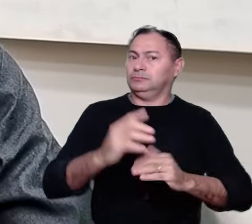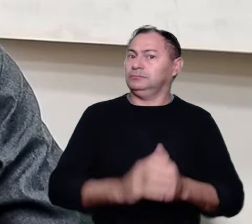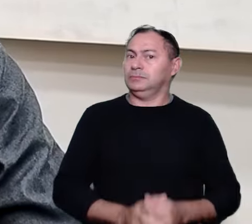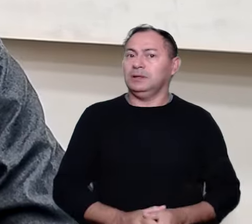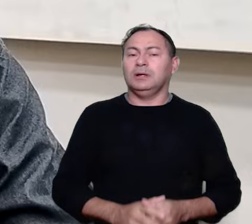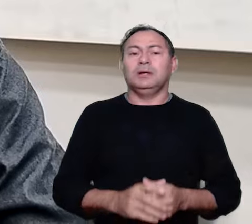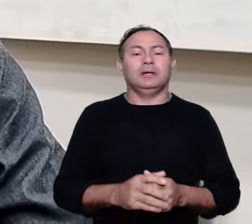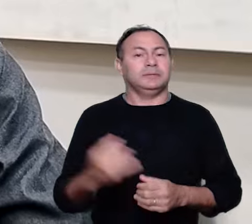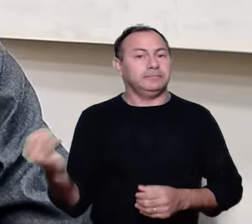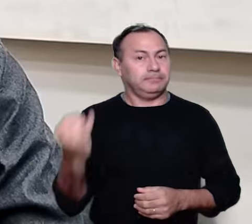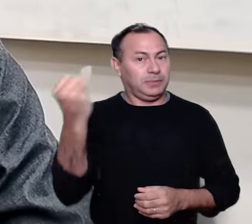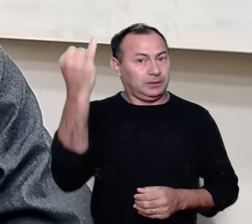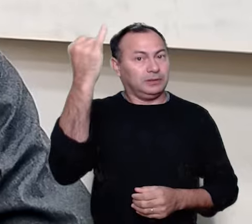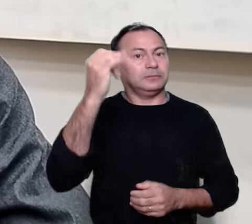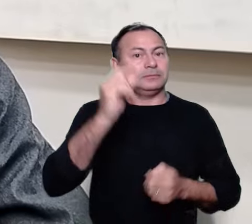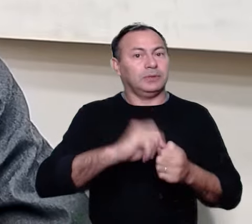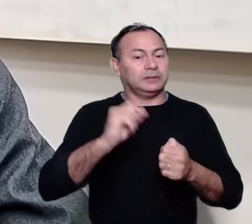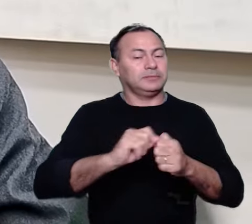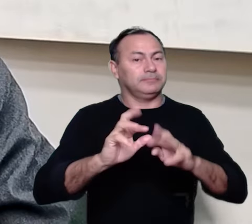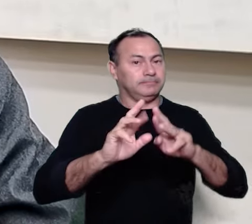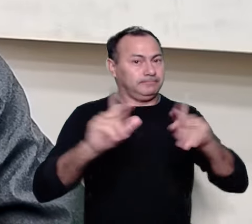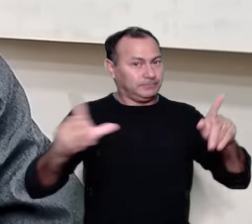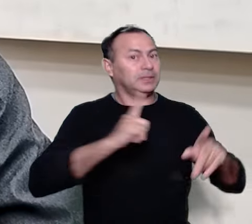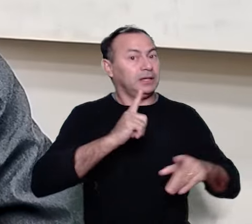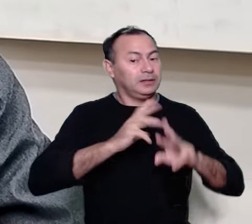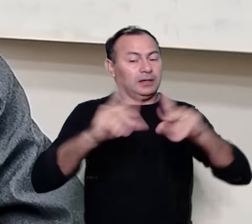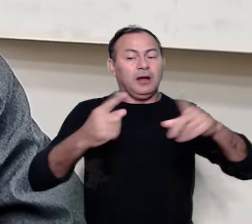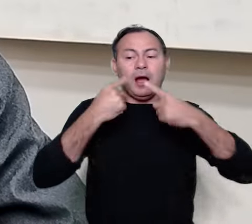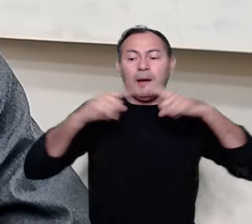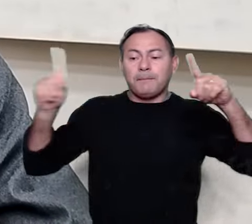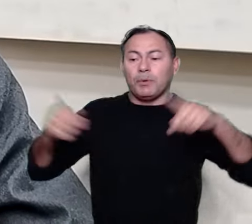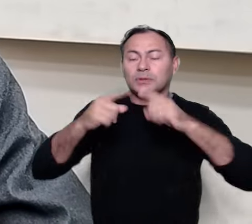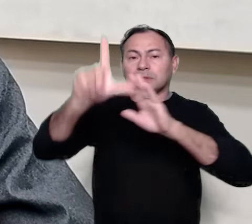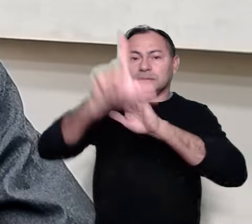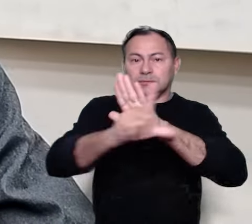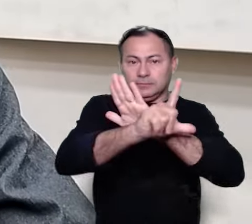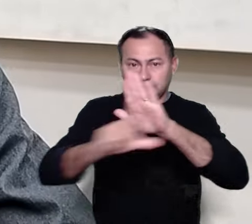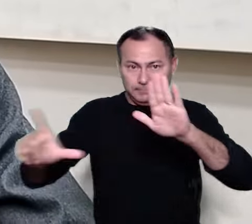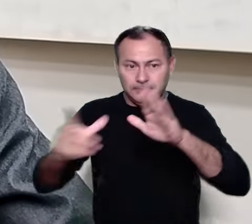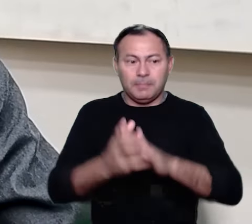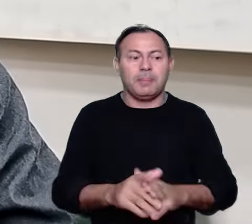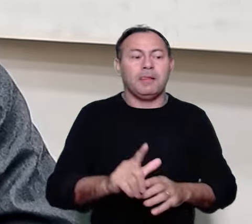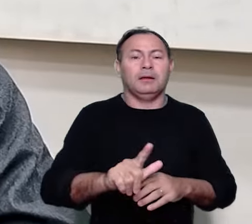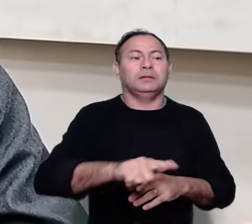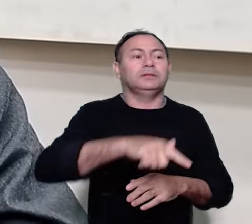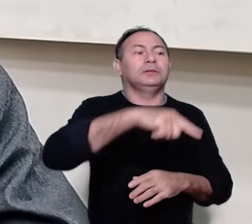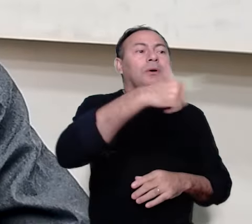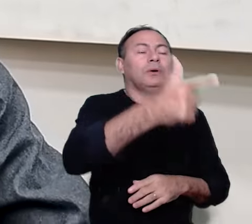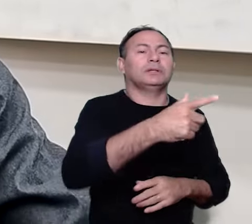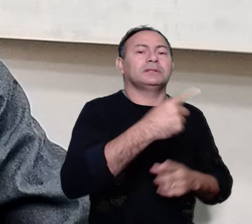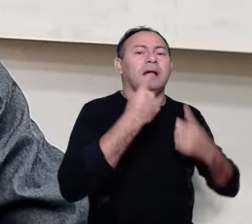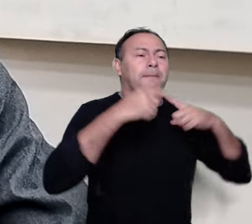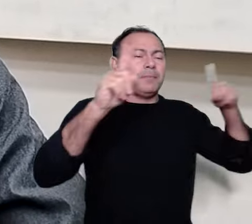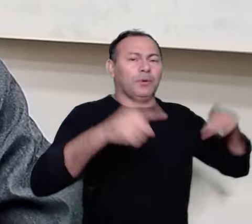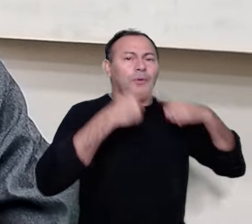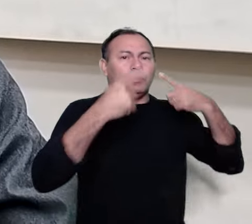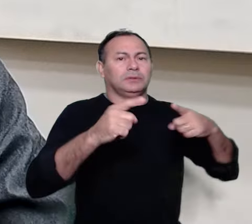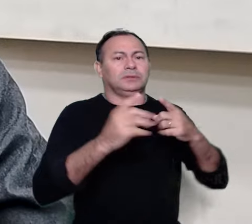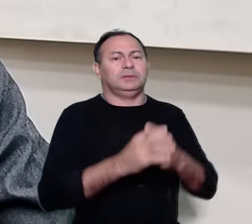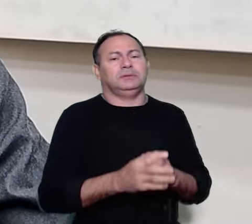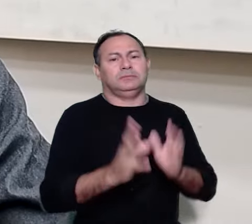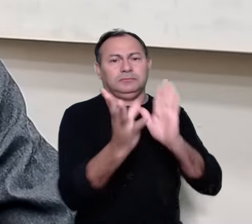É muito importante fazer a distinção entre uma música litúrgica e outras composições